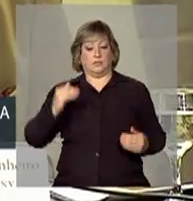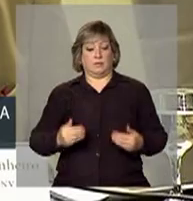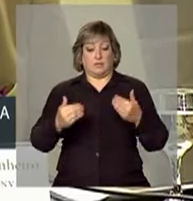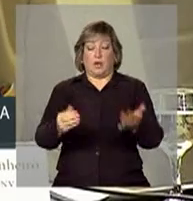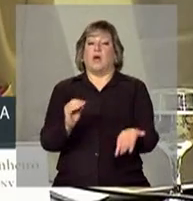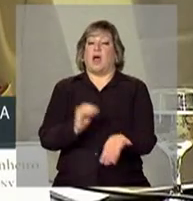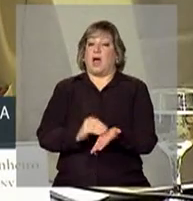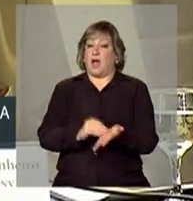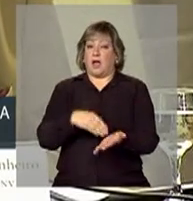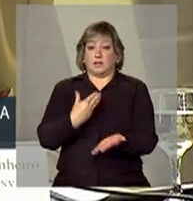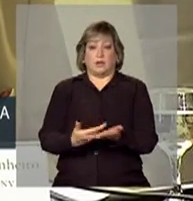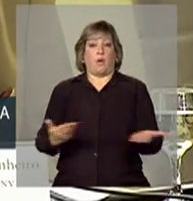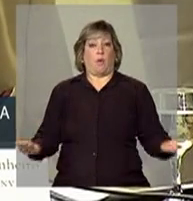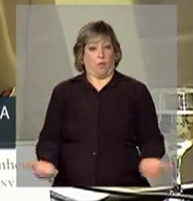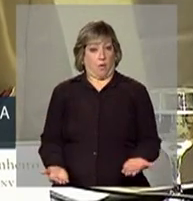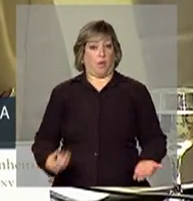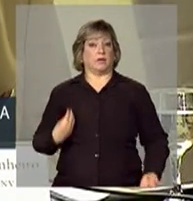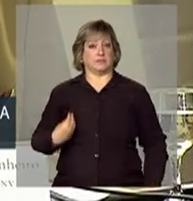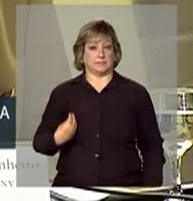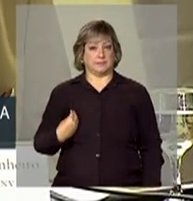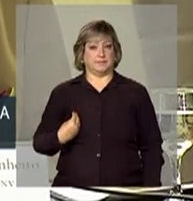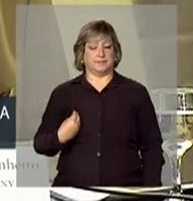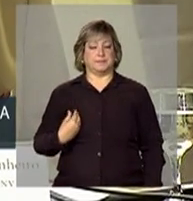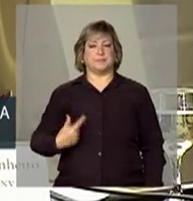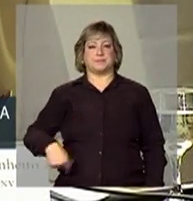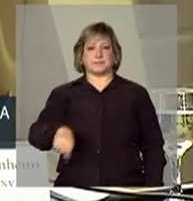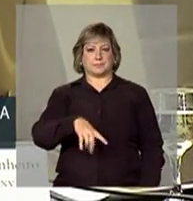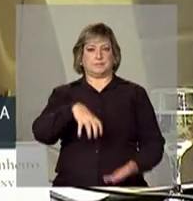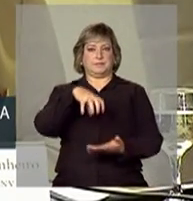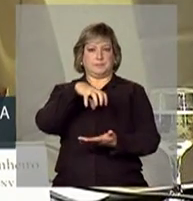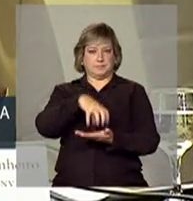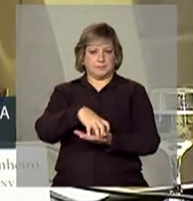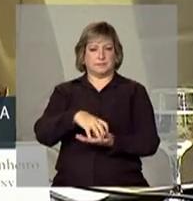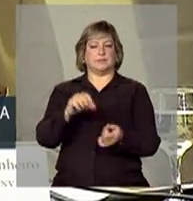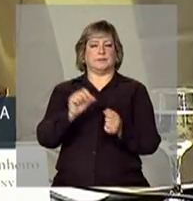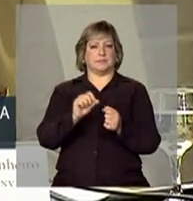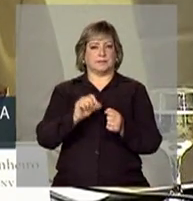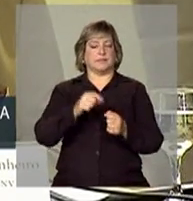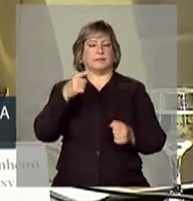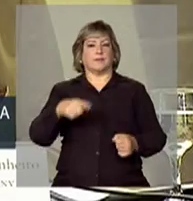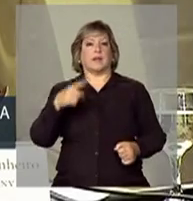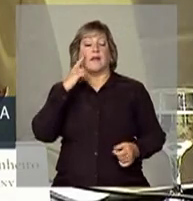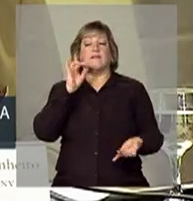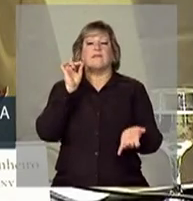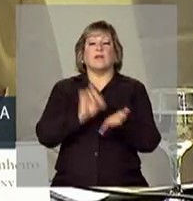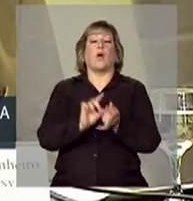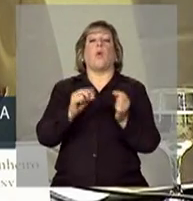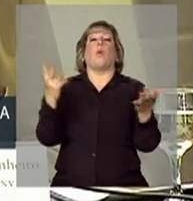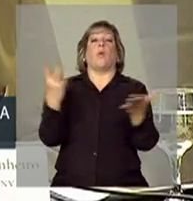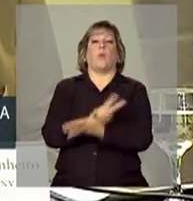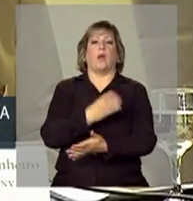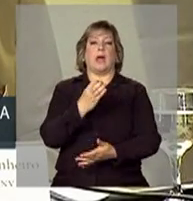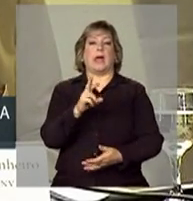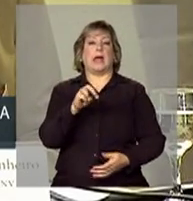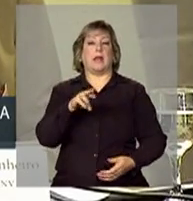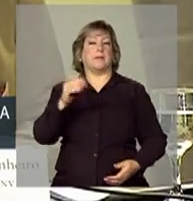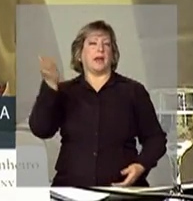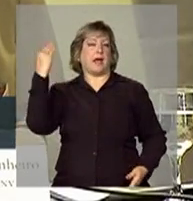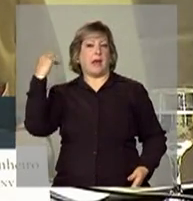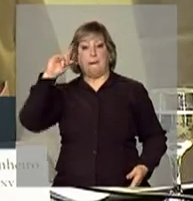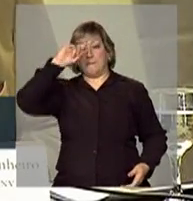hoje, no momento que nós estamos falando. A comissão reconstituirá a veracidade dos crimes negados, seus autores diretos e